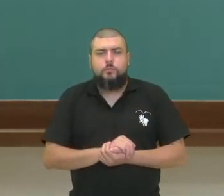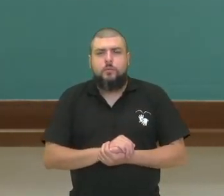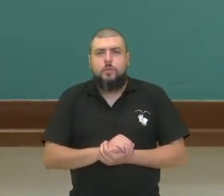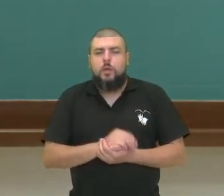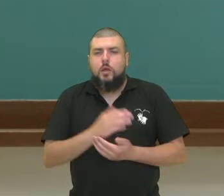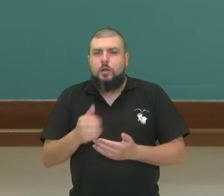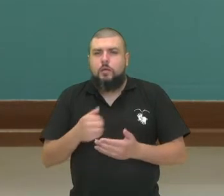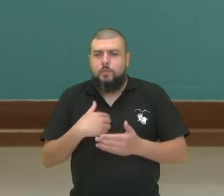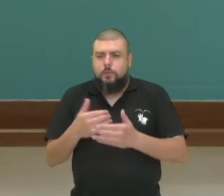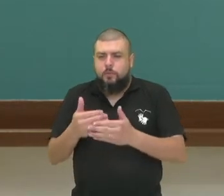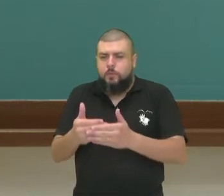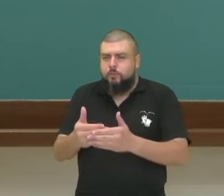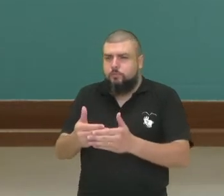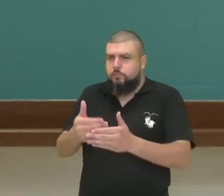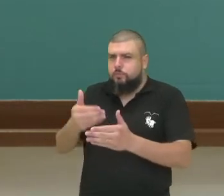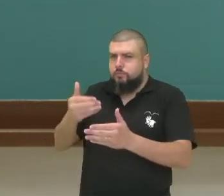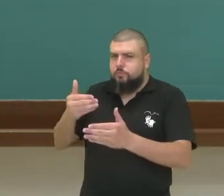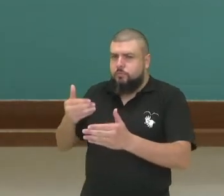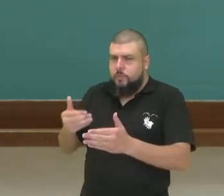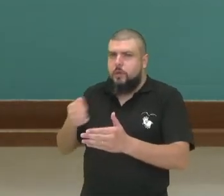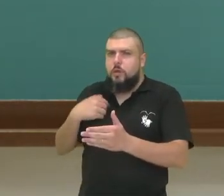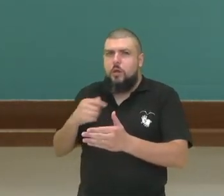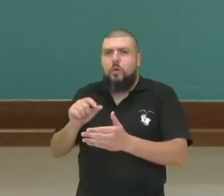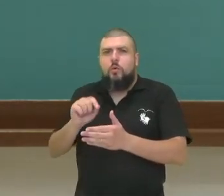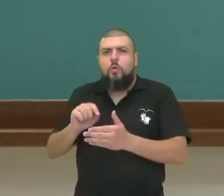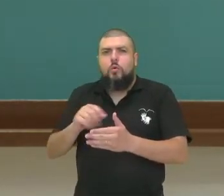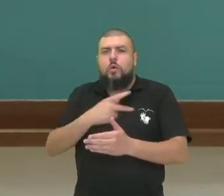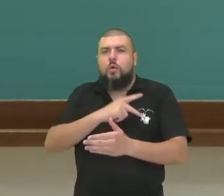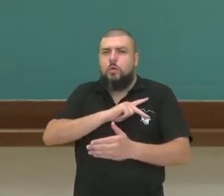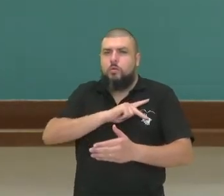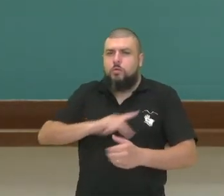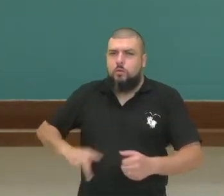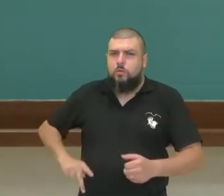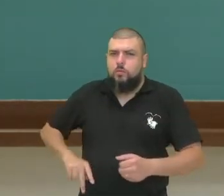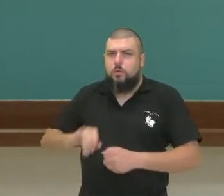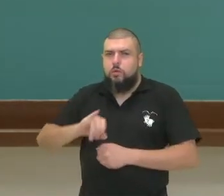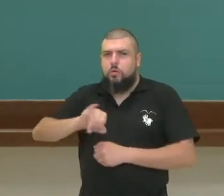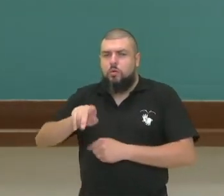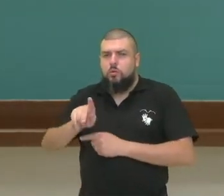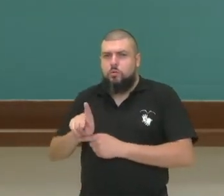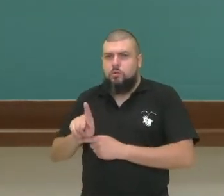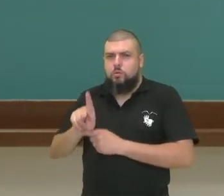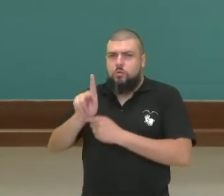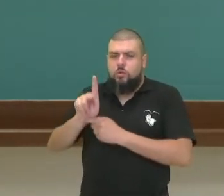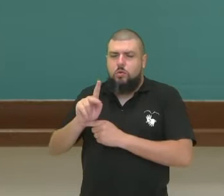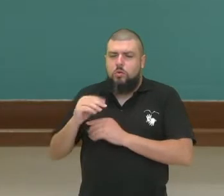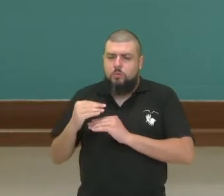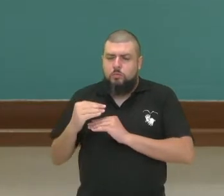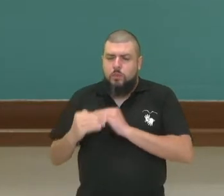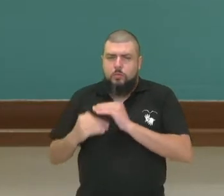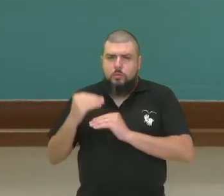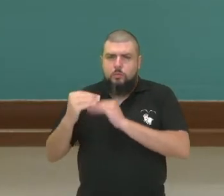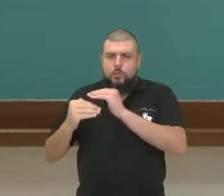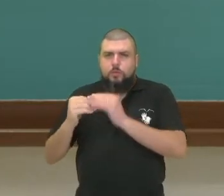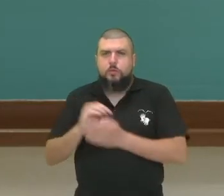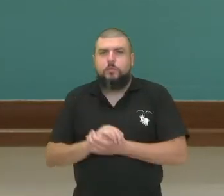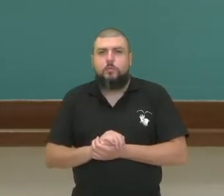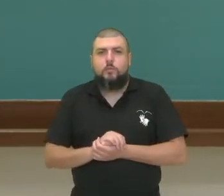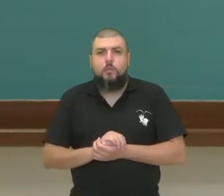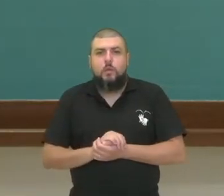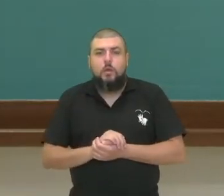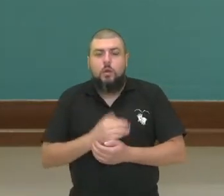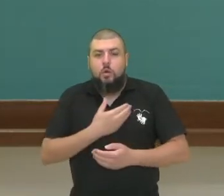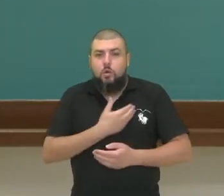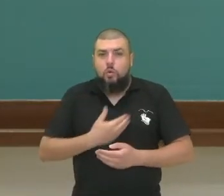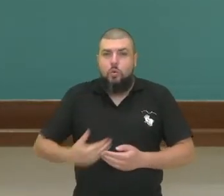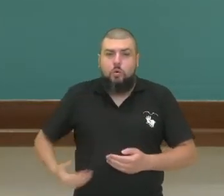desenvolvimentista do JK, aquele modelo que veio antes, na década de 50, o governo Castelo Branco aumentou impostos,